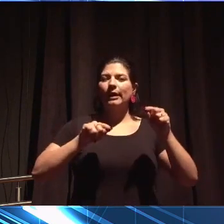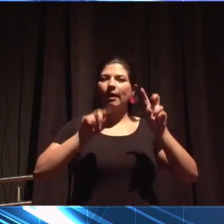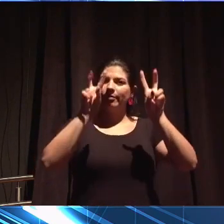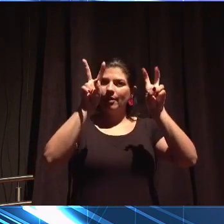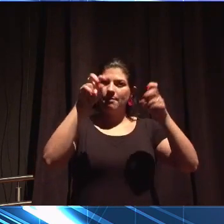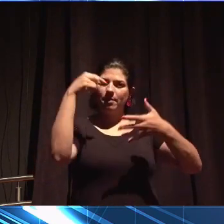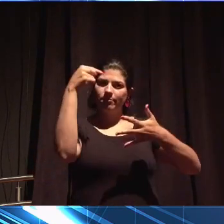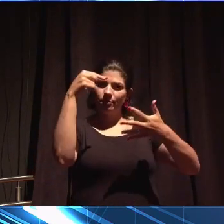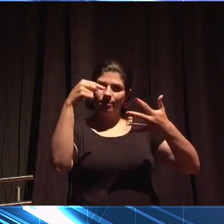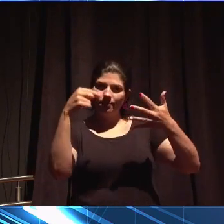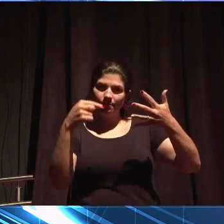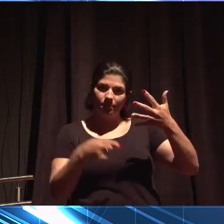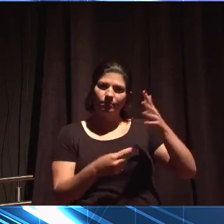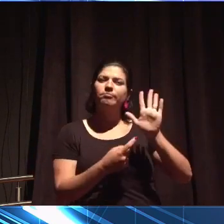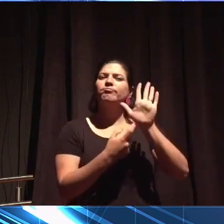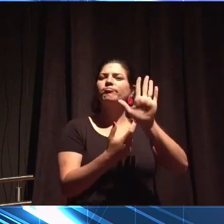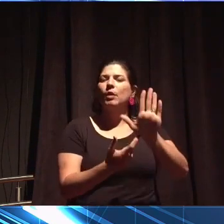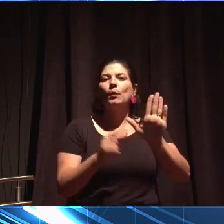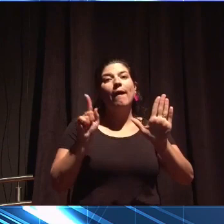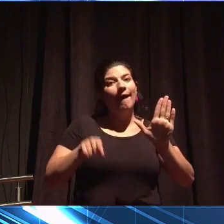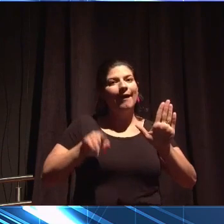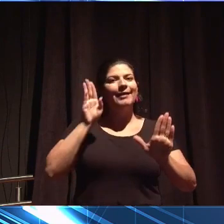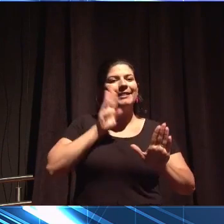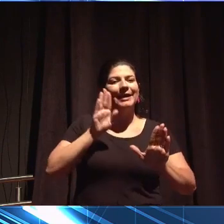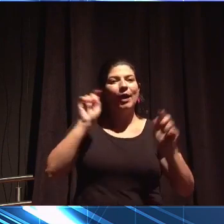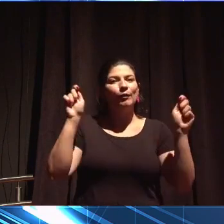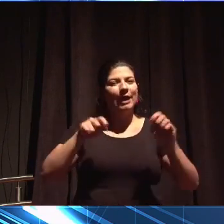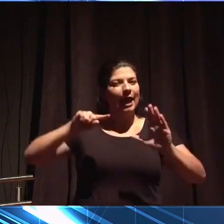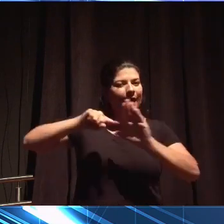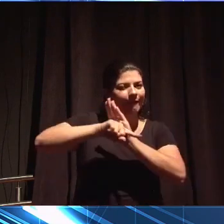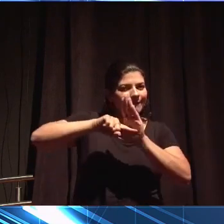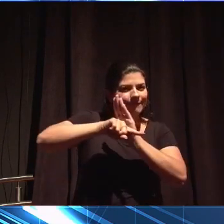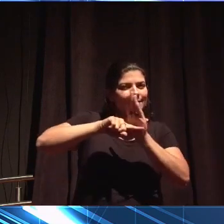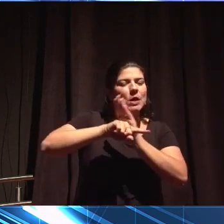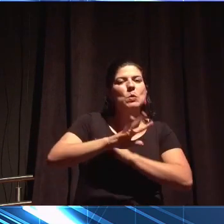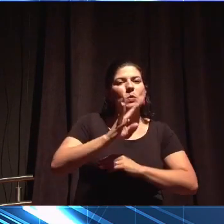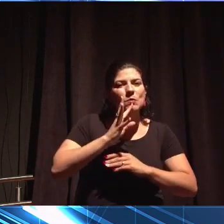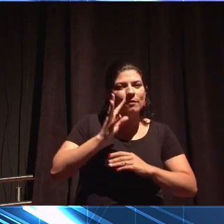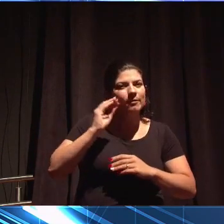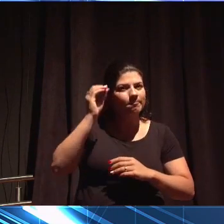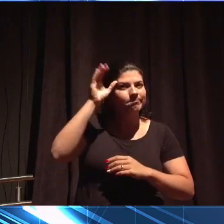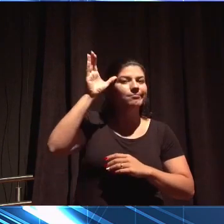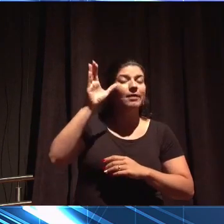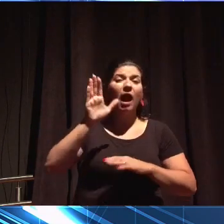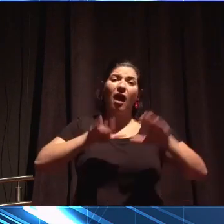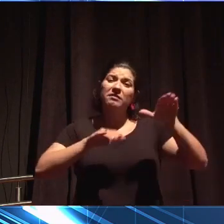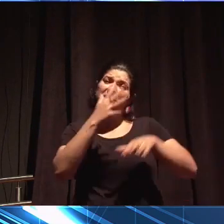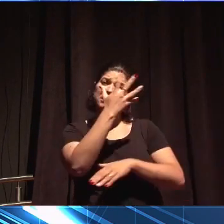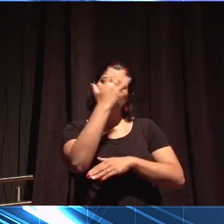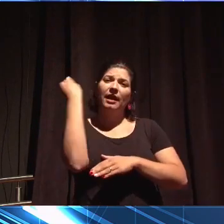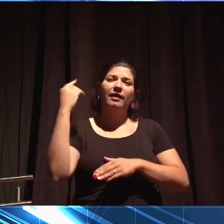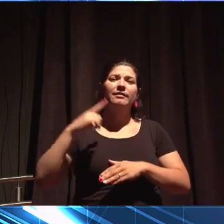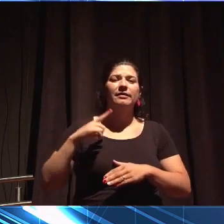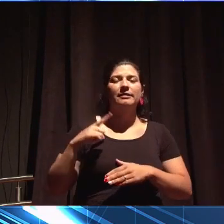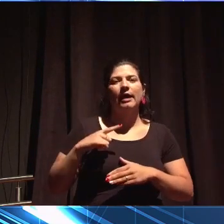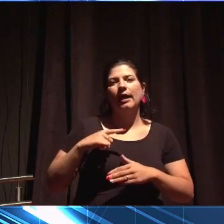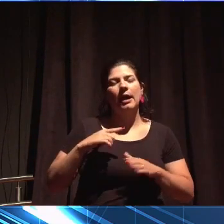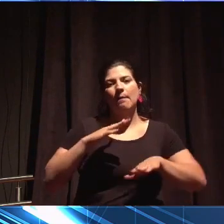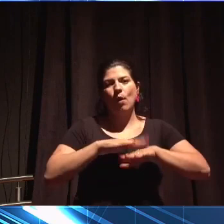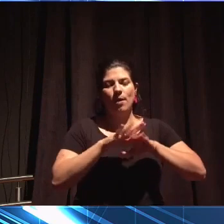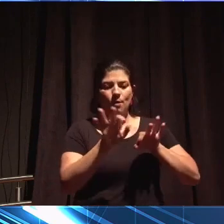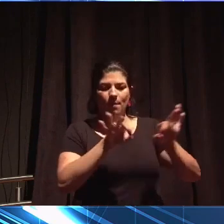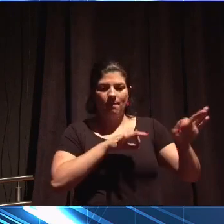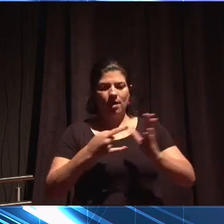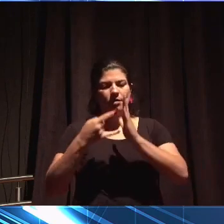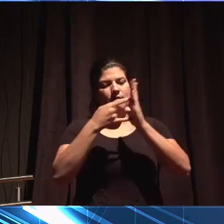tópicos que são super legais da gente explorar e que, às vezes, a gente acaba esquecendo no momento ali do